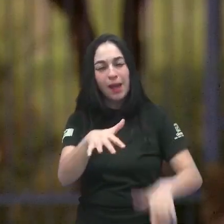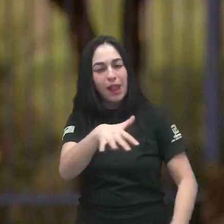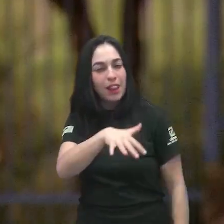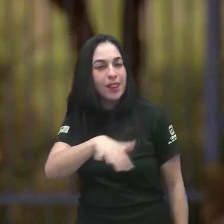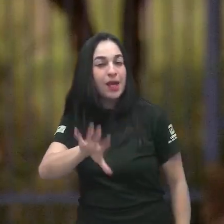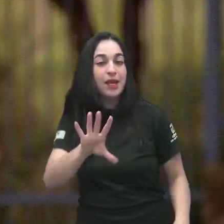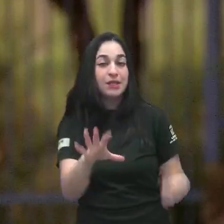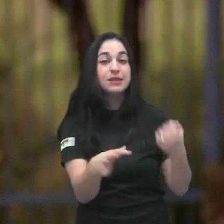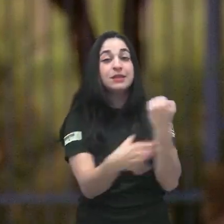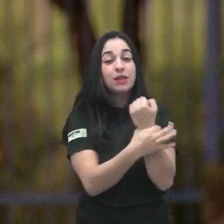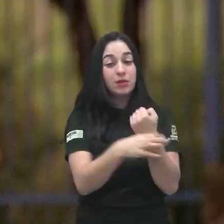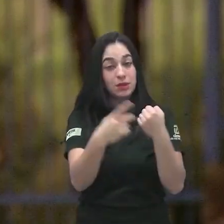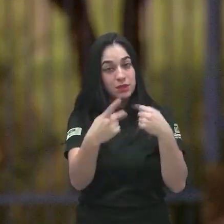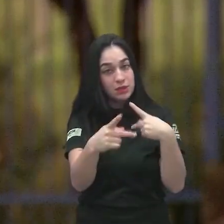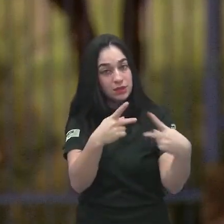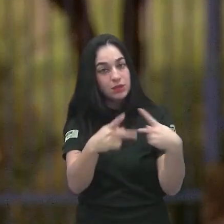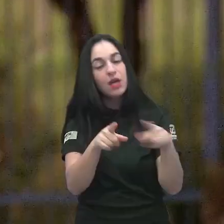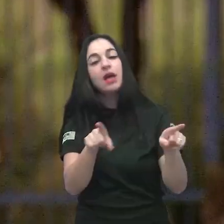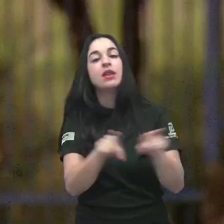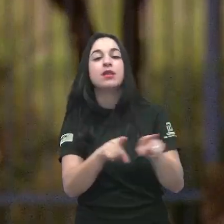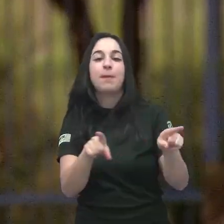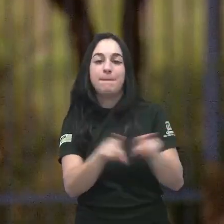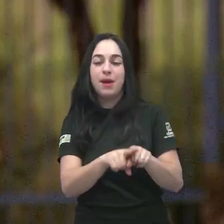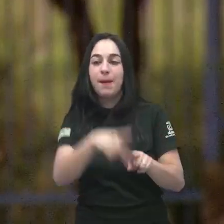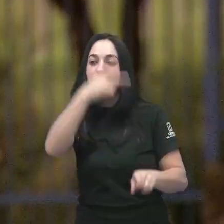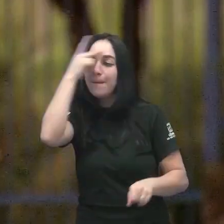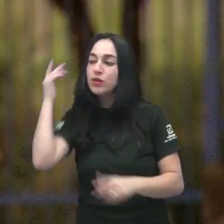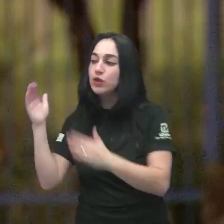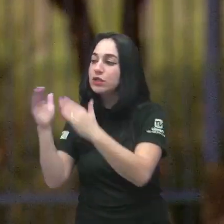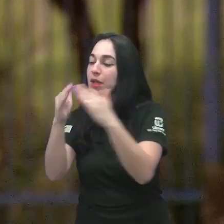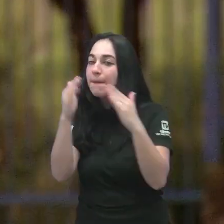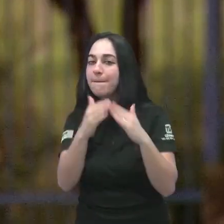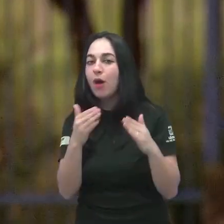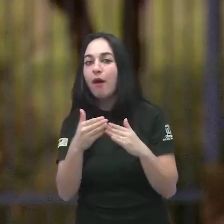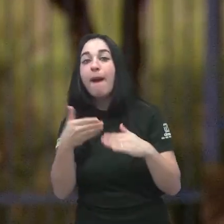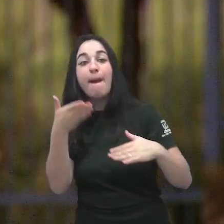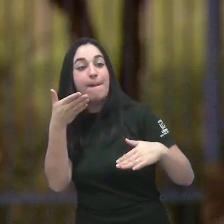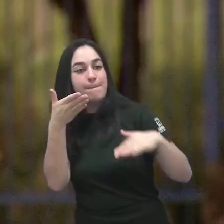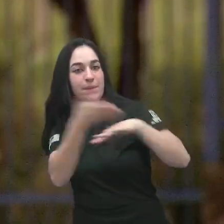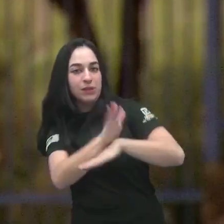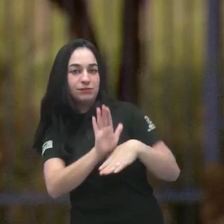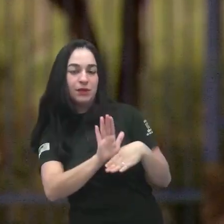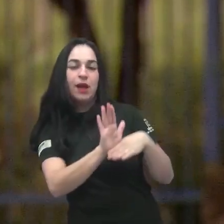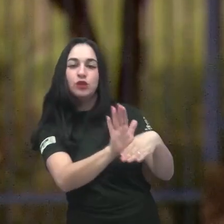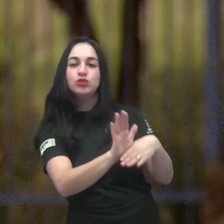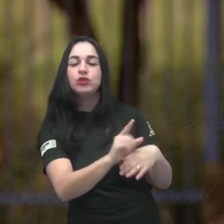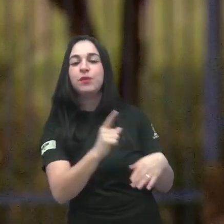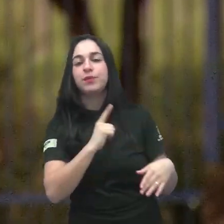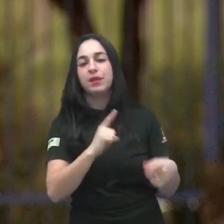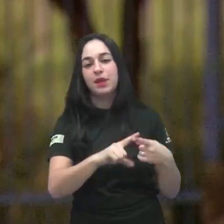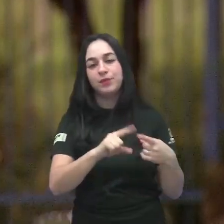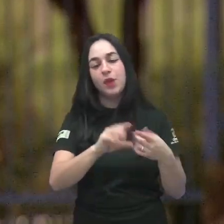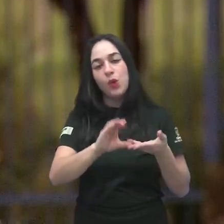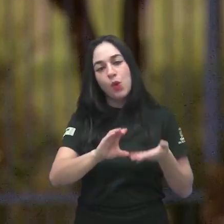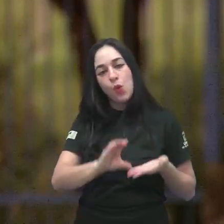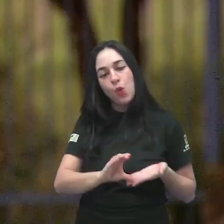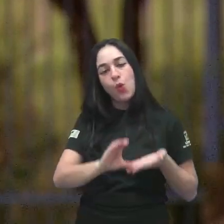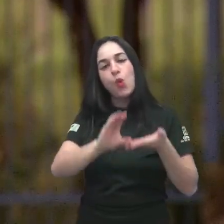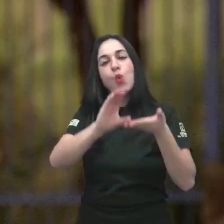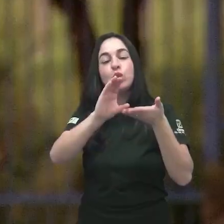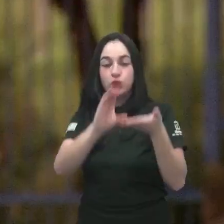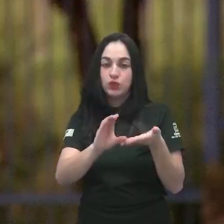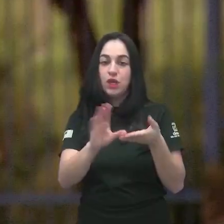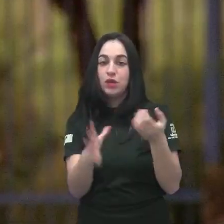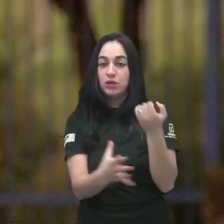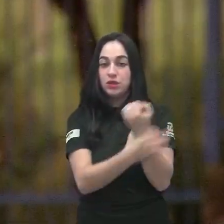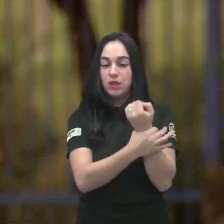trabalho integrado dos órgãos de segurança da nossa cidade também passa pela participação dos moradores, seja através do